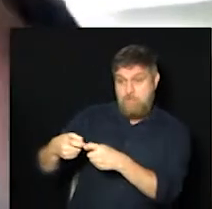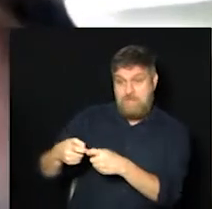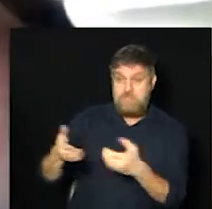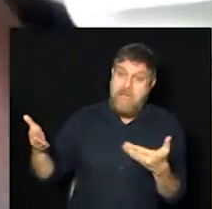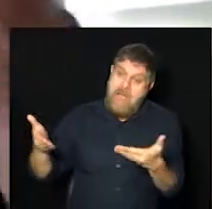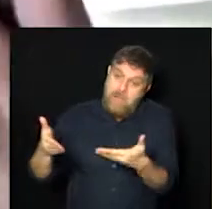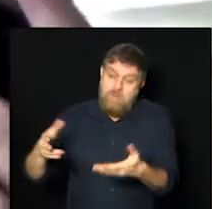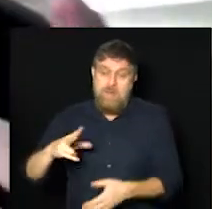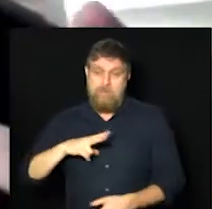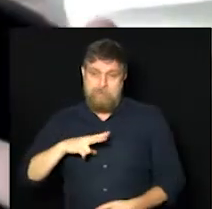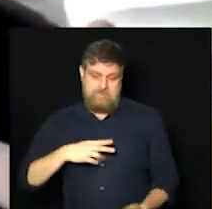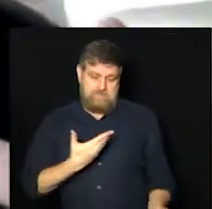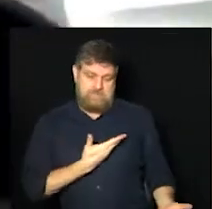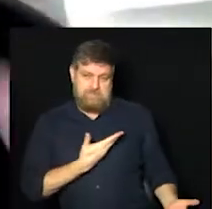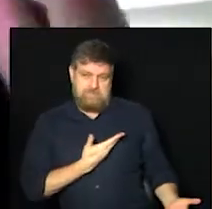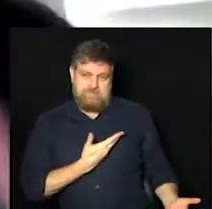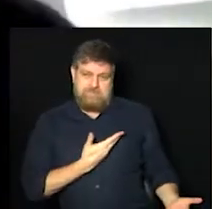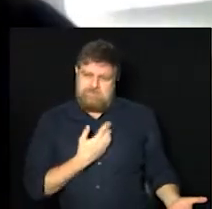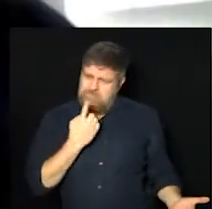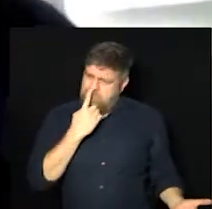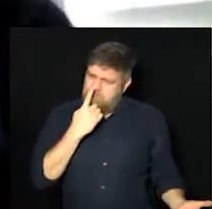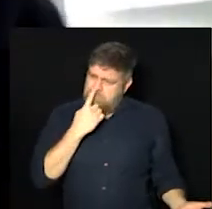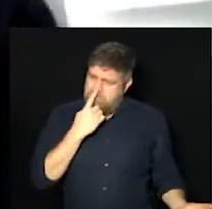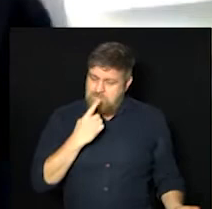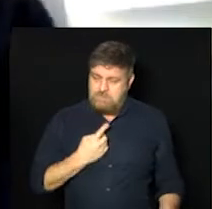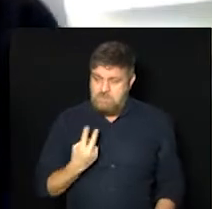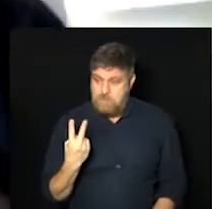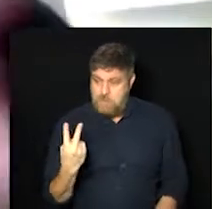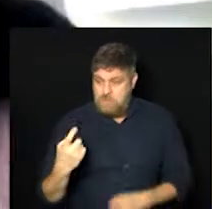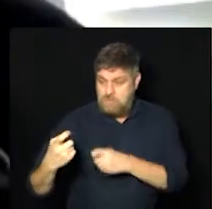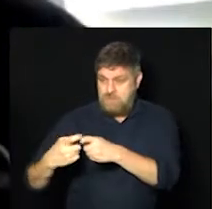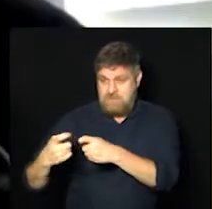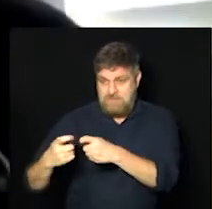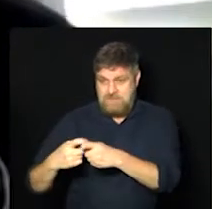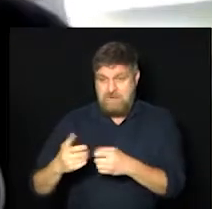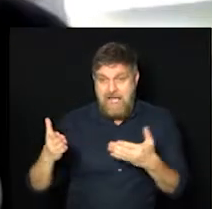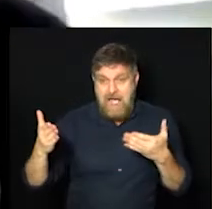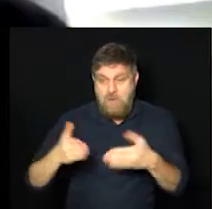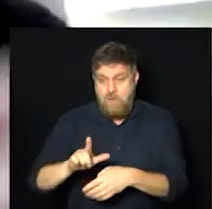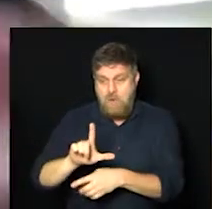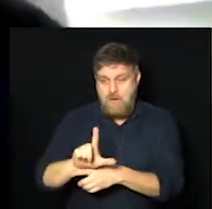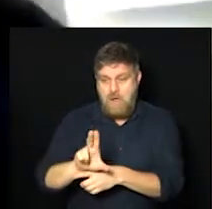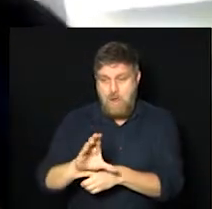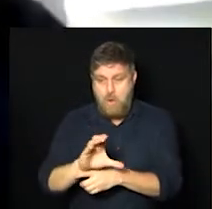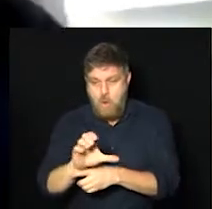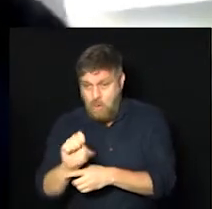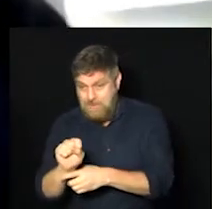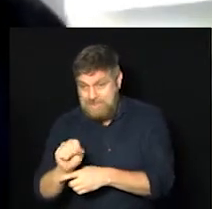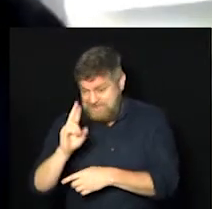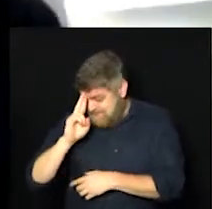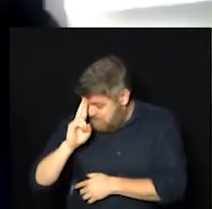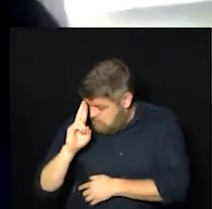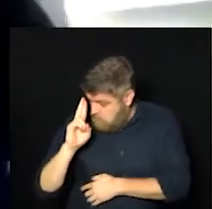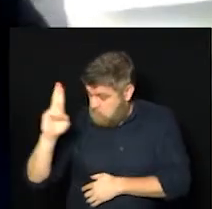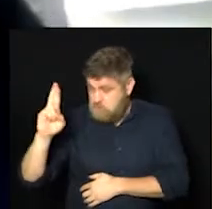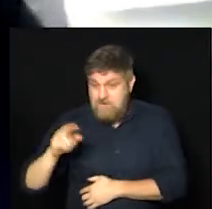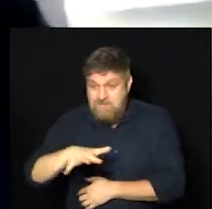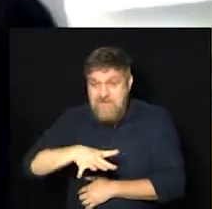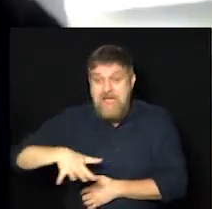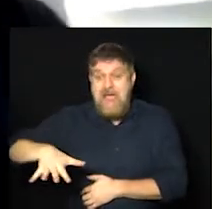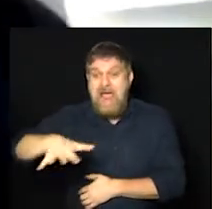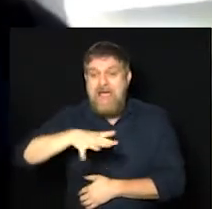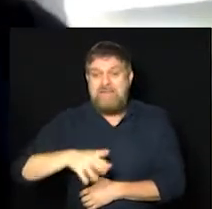particular. Então, assim, ele junto com o Dr. Lucas, e agora só o Dr. Lucas é o nosso médico, que é o chefe da medicina esportiva da